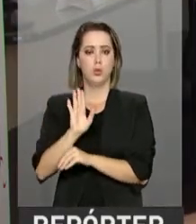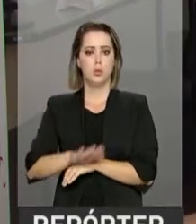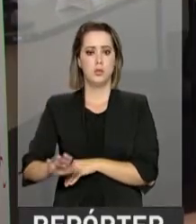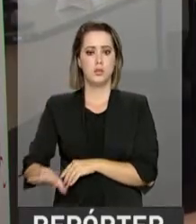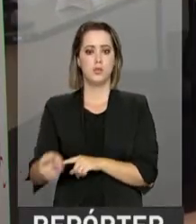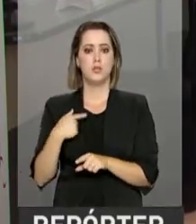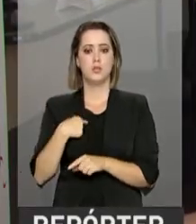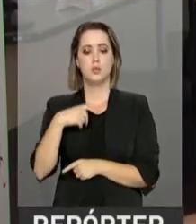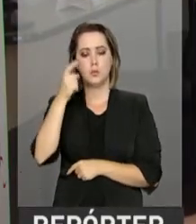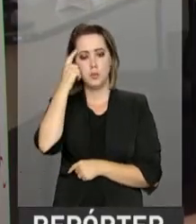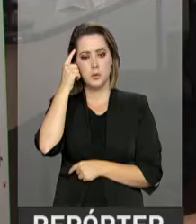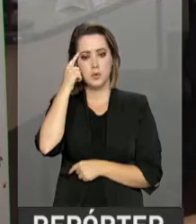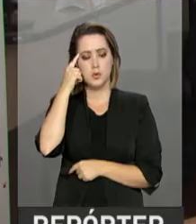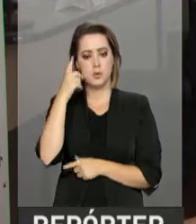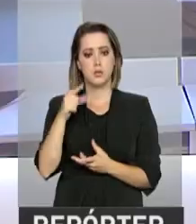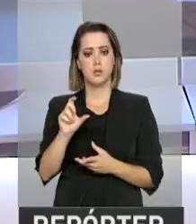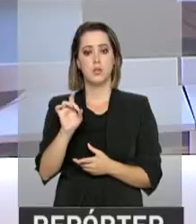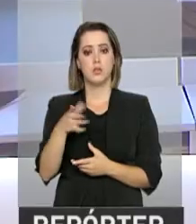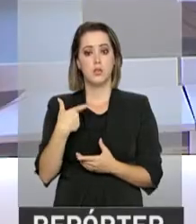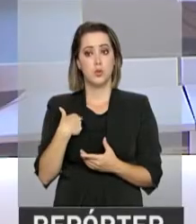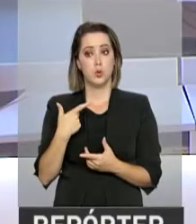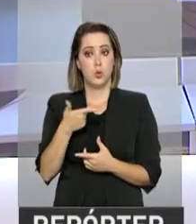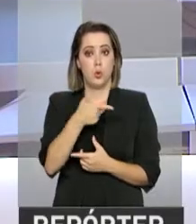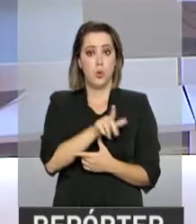estou pensando em abrir uma filial só de berçário.